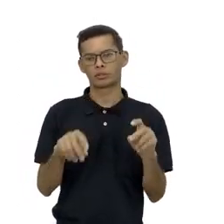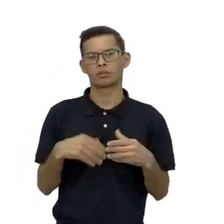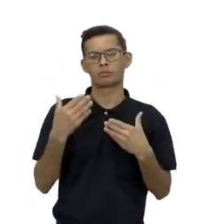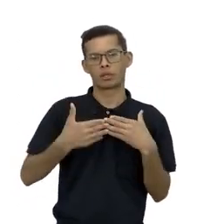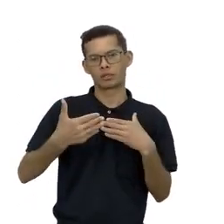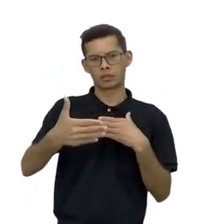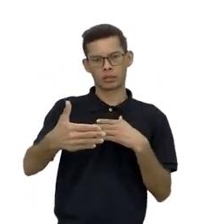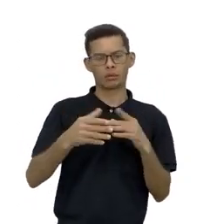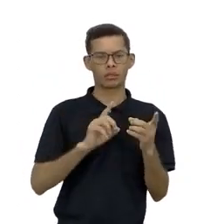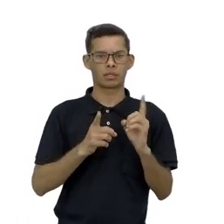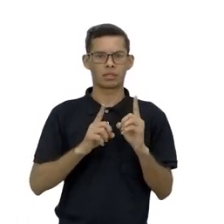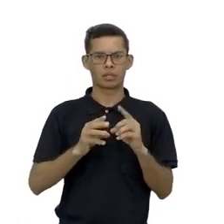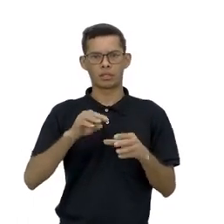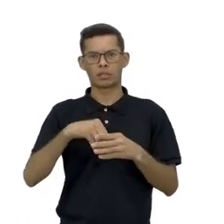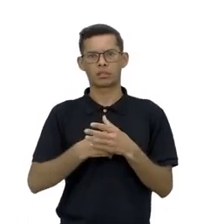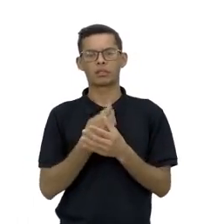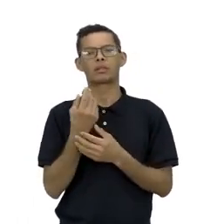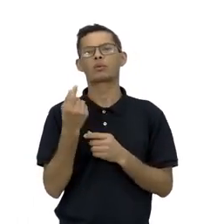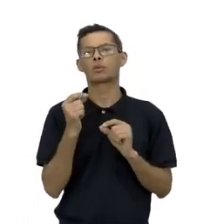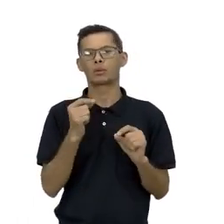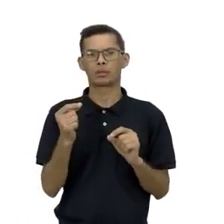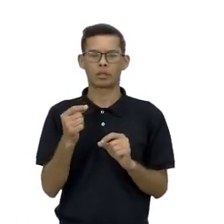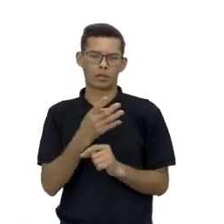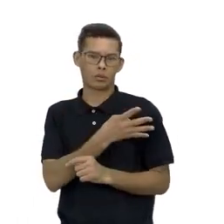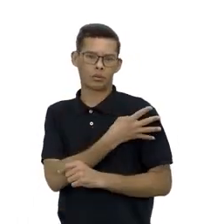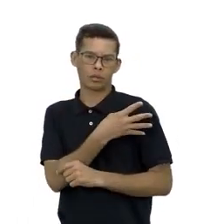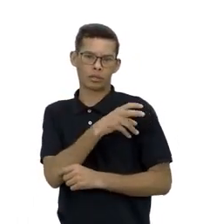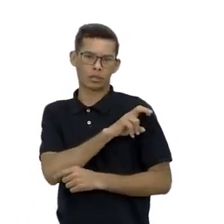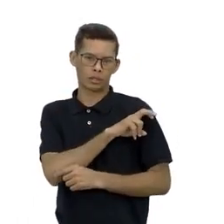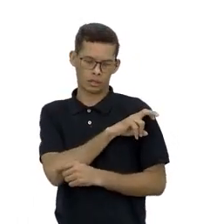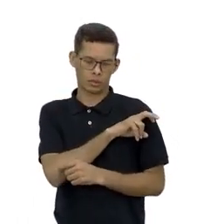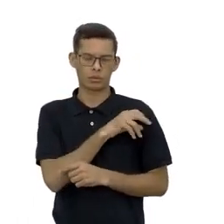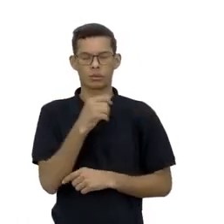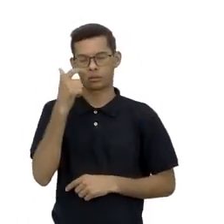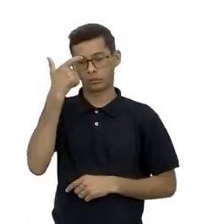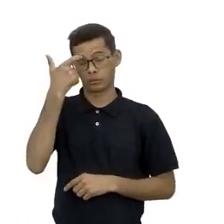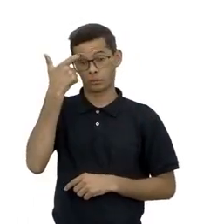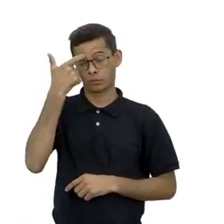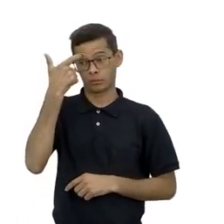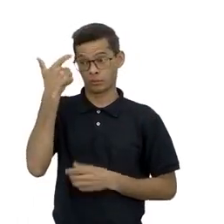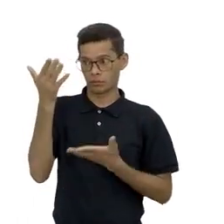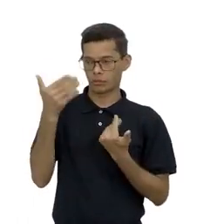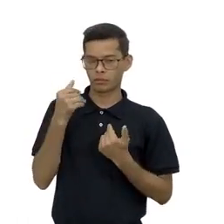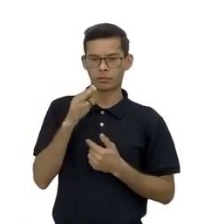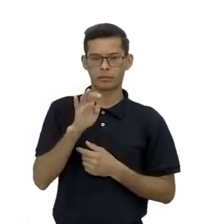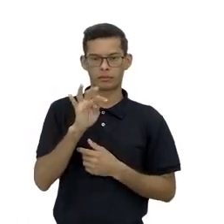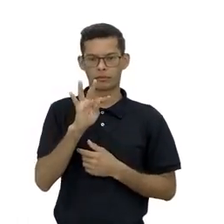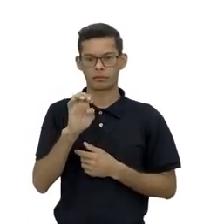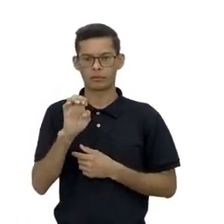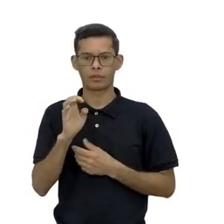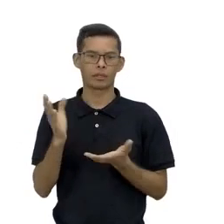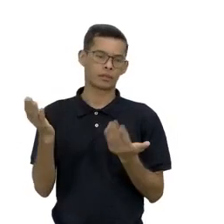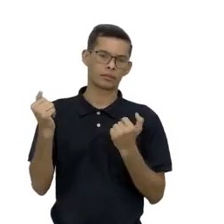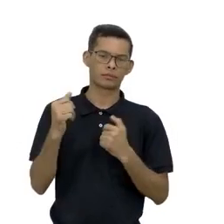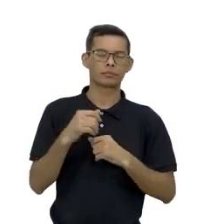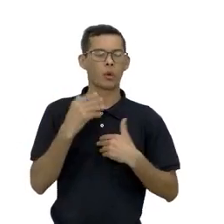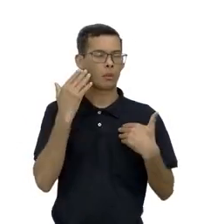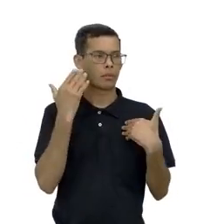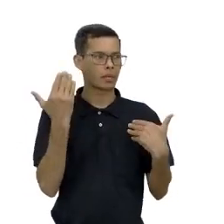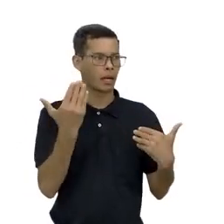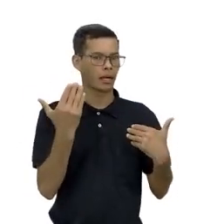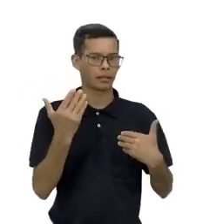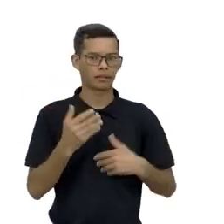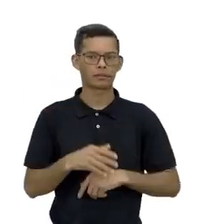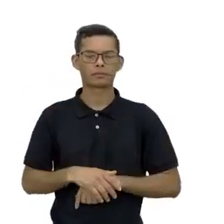sequências didáticas do quarto e do quinto anos. Beth, vamos lá? Vamos lá, Cris, obrigada.